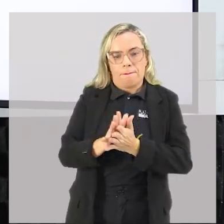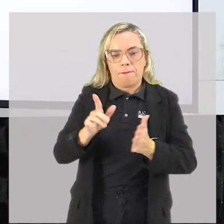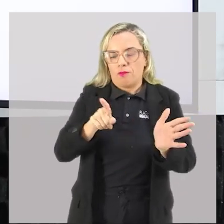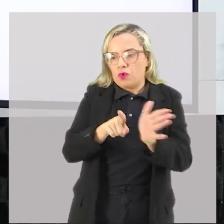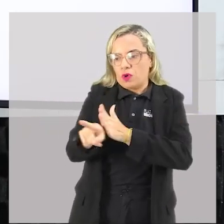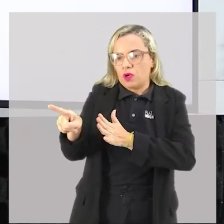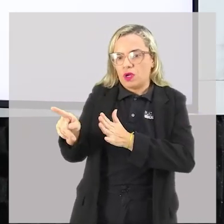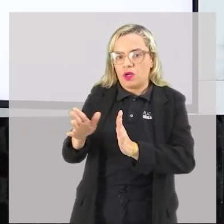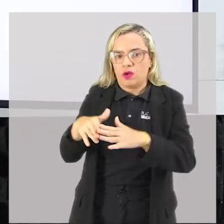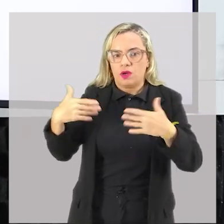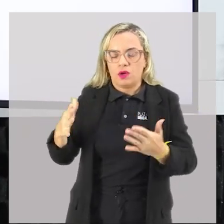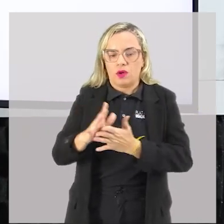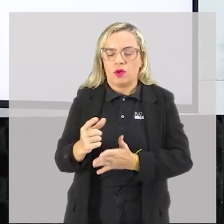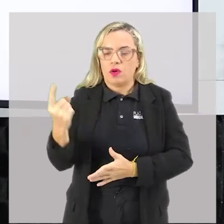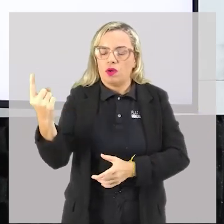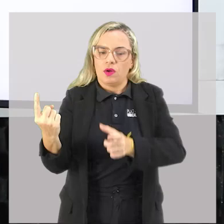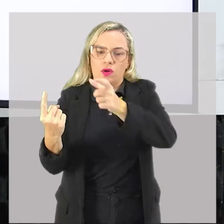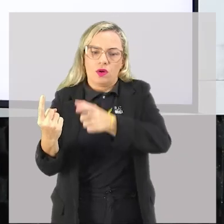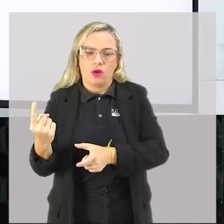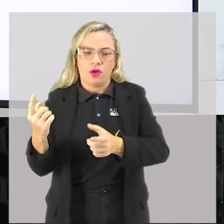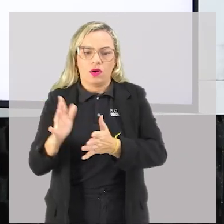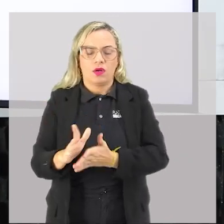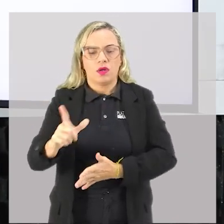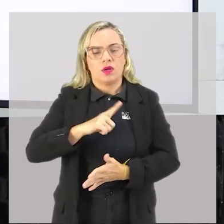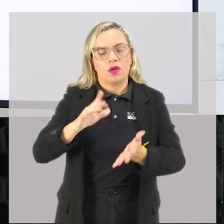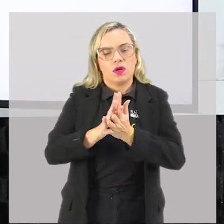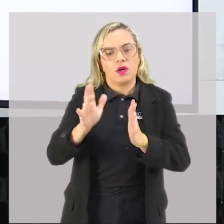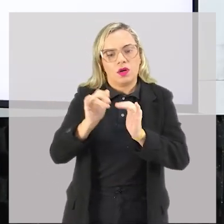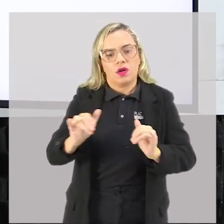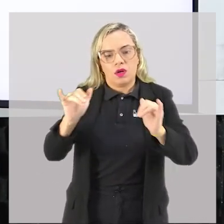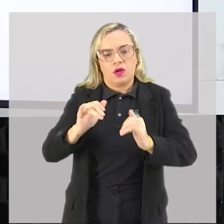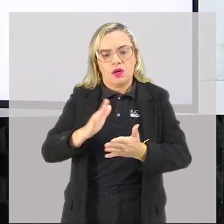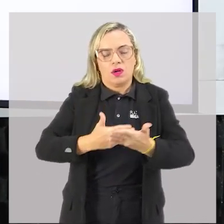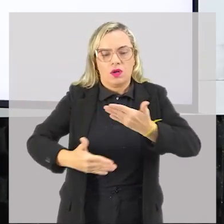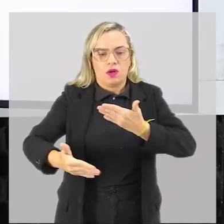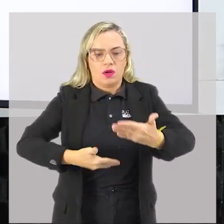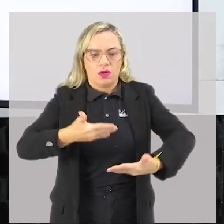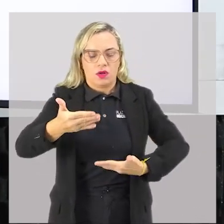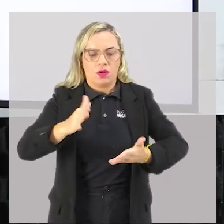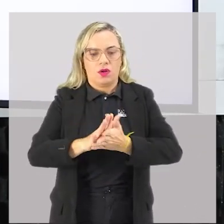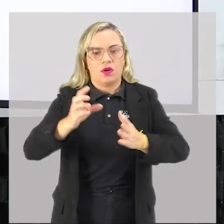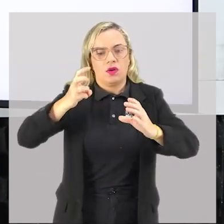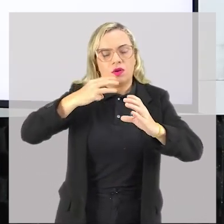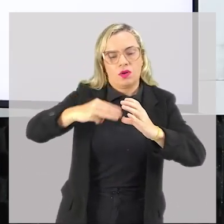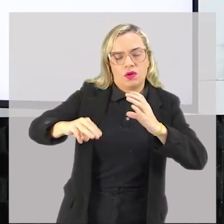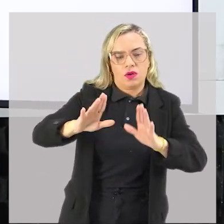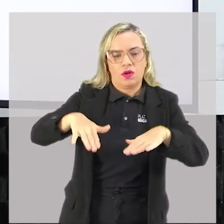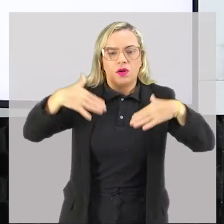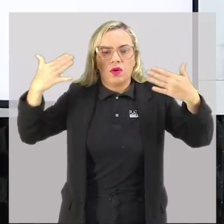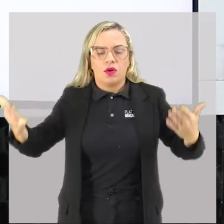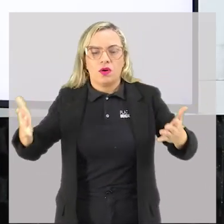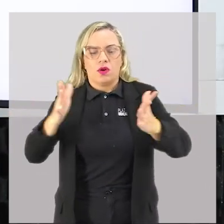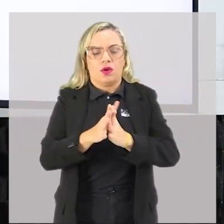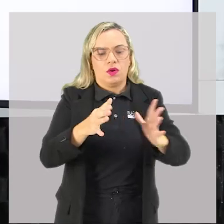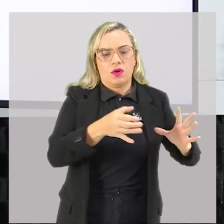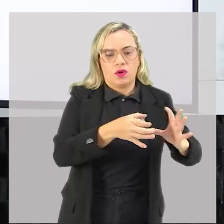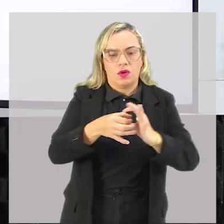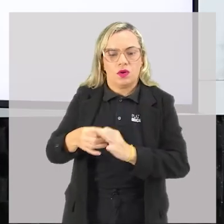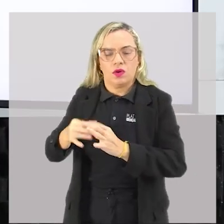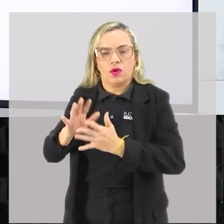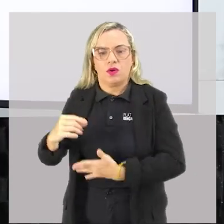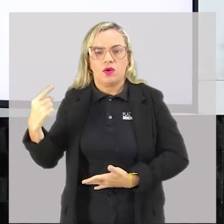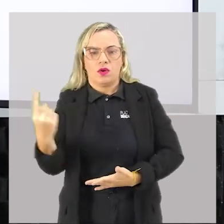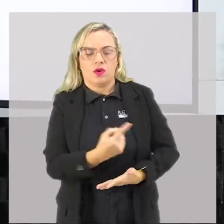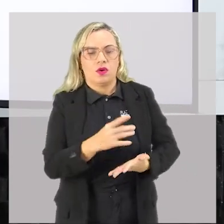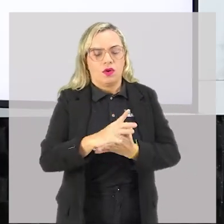faz perguntas para coletar ou trocar informações. Então, quais são as situações do nosso